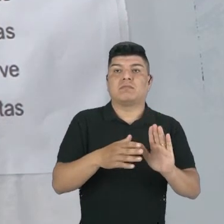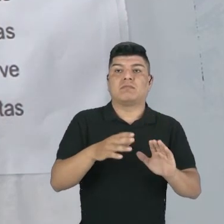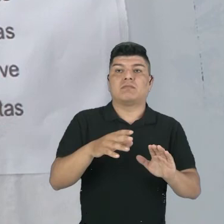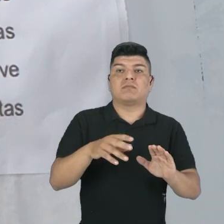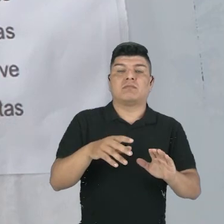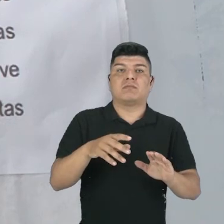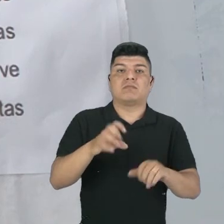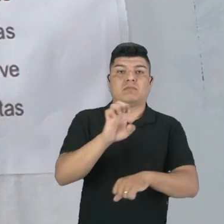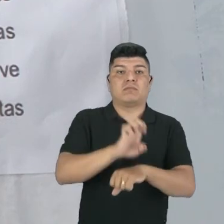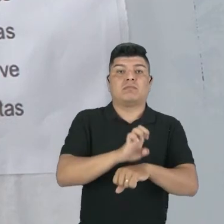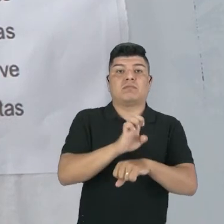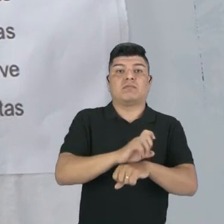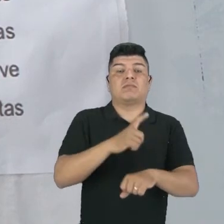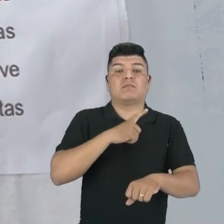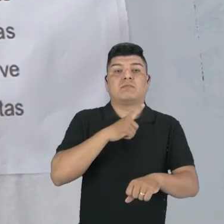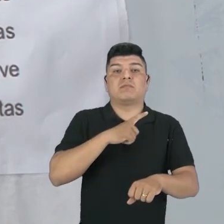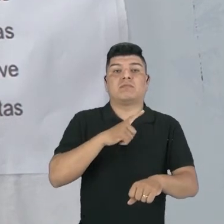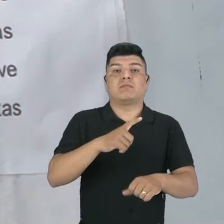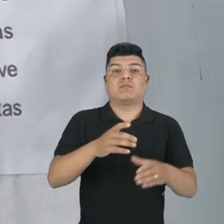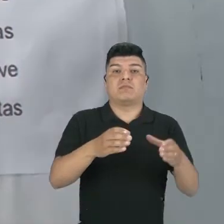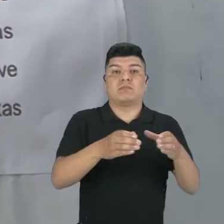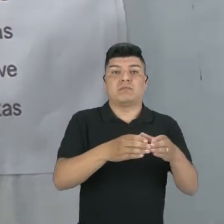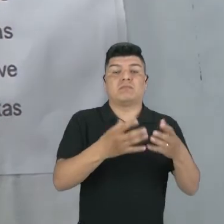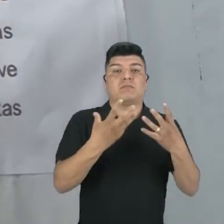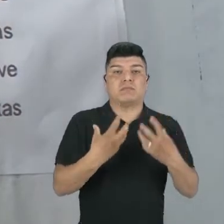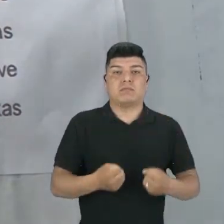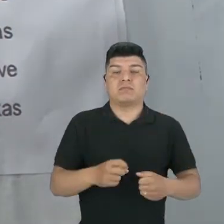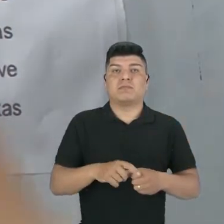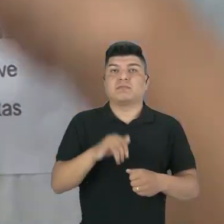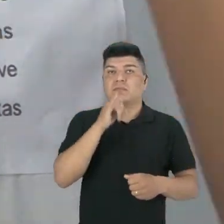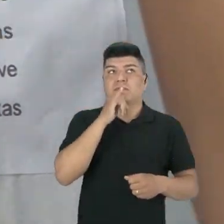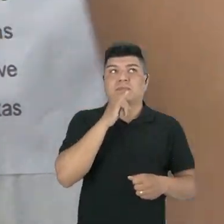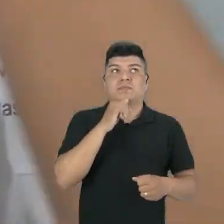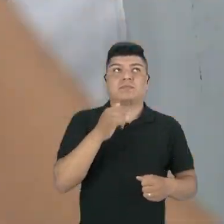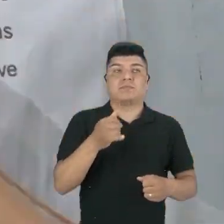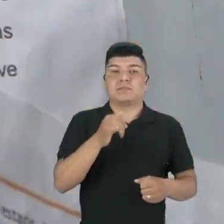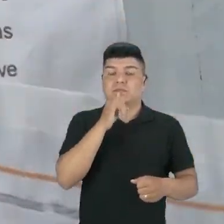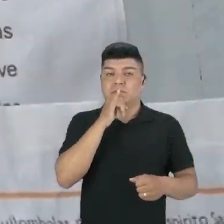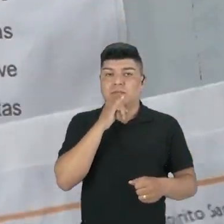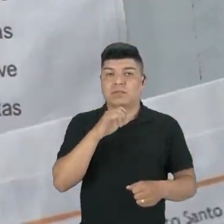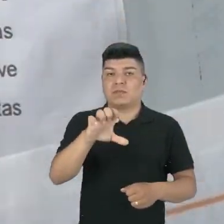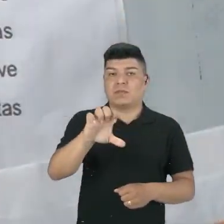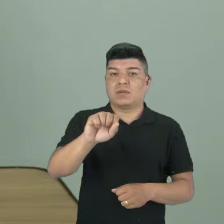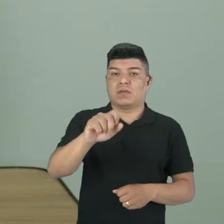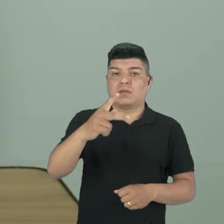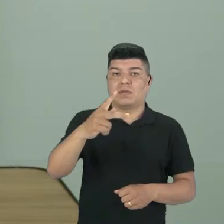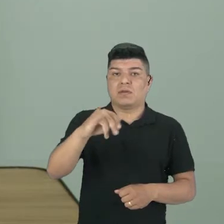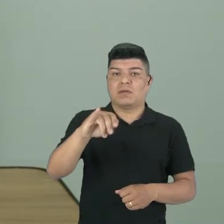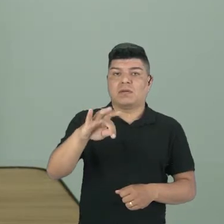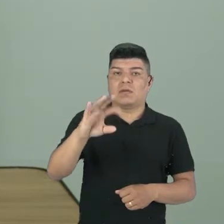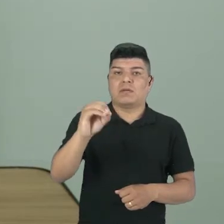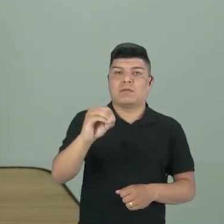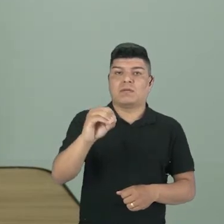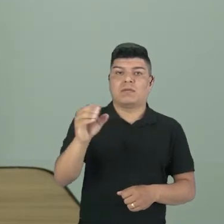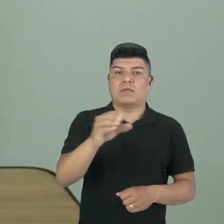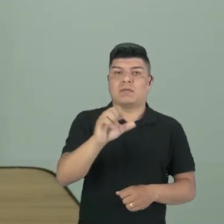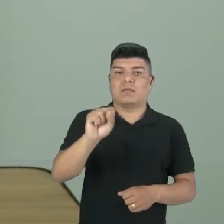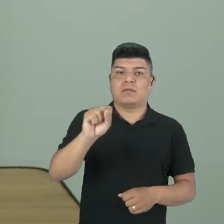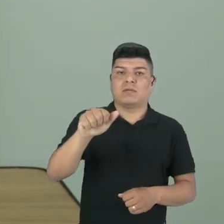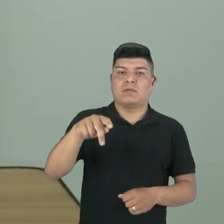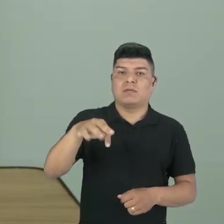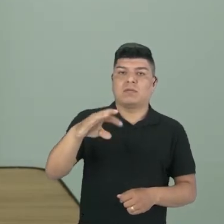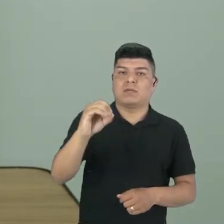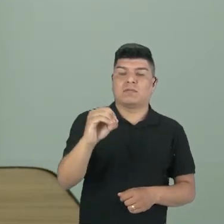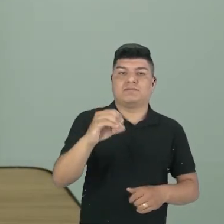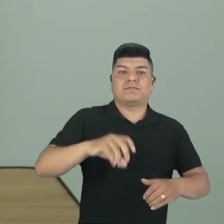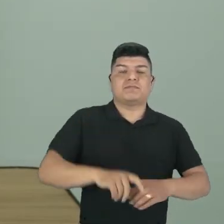quantas certificados essas comunidades receberam. Então a gente vai ver um exemplo aí do estado do Espírito Santo. Como eu falei, no nosso estado não tem, né? Então eu